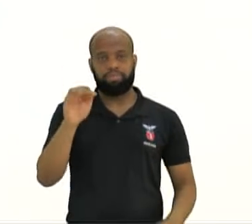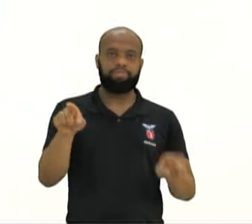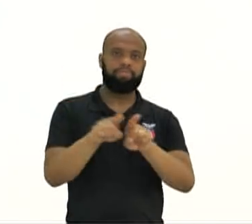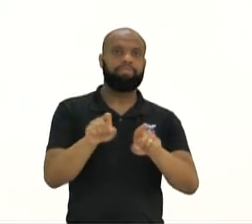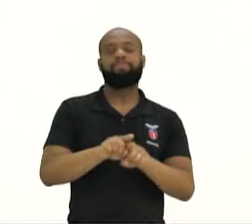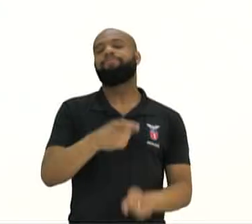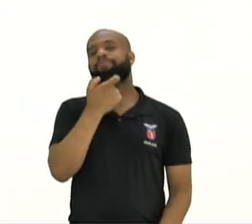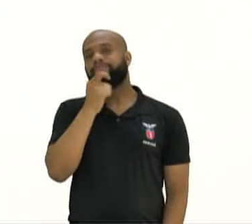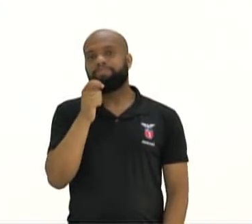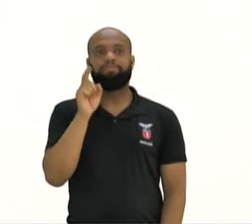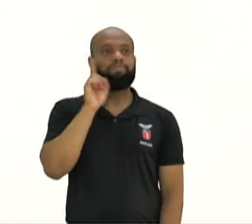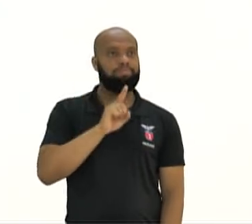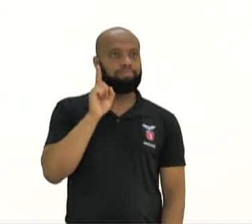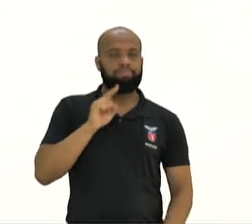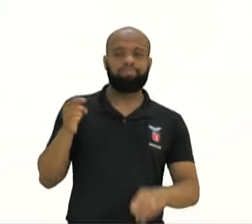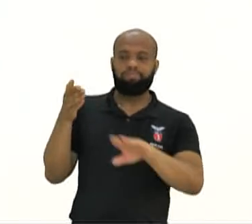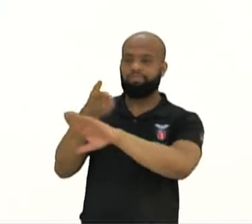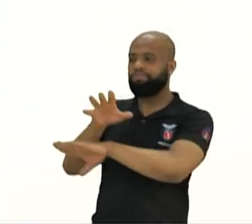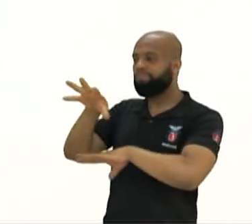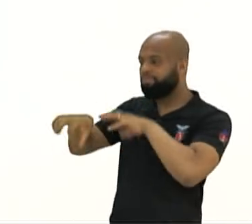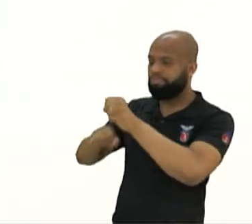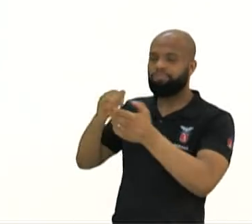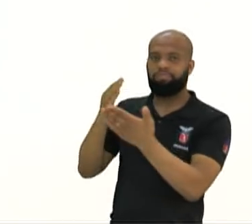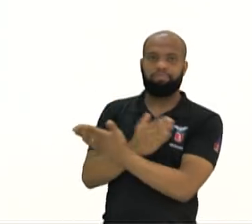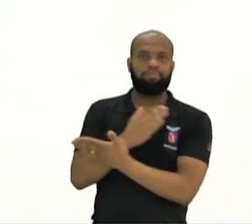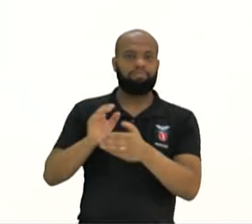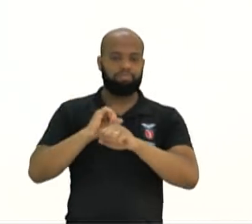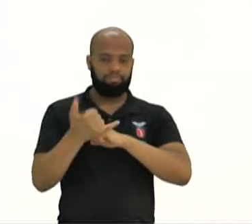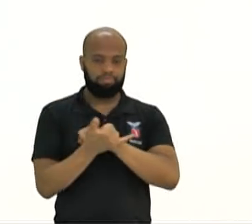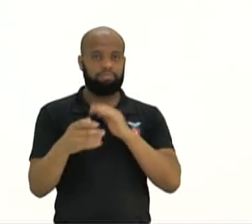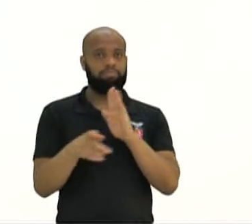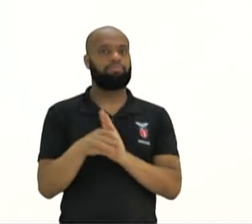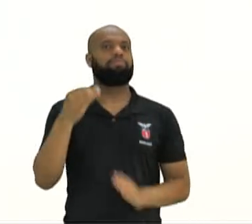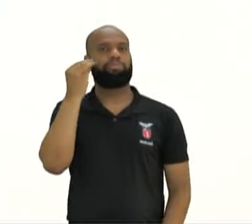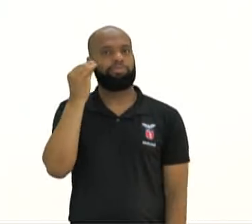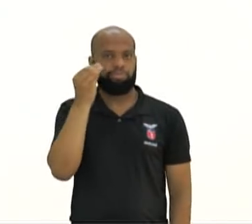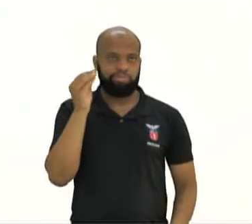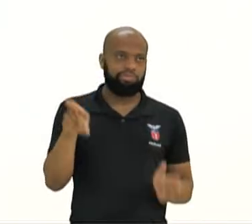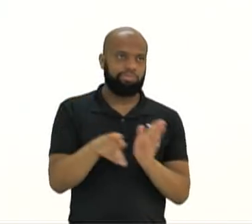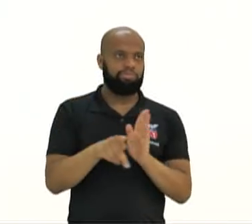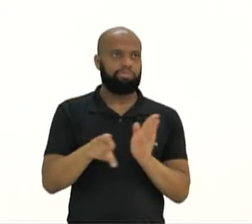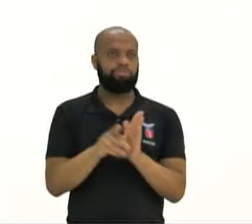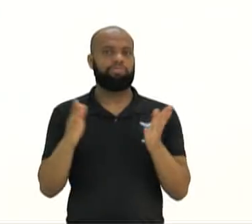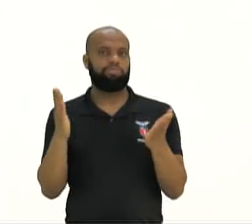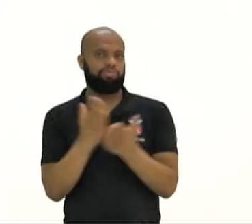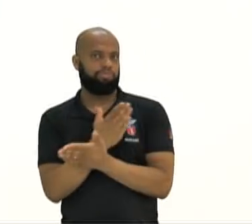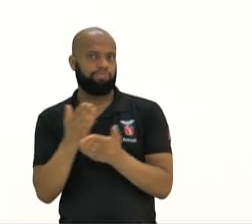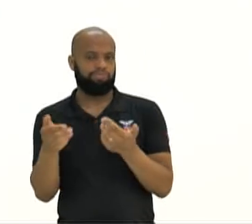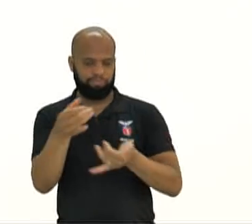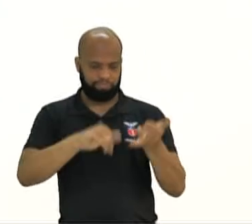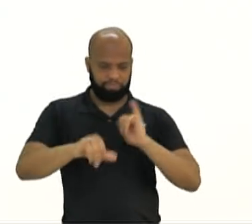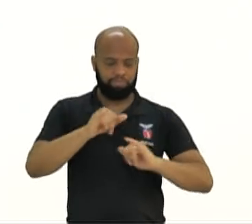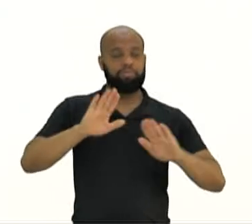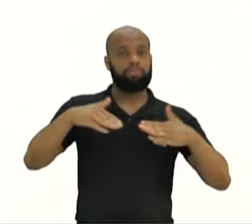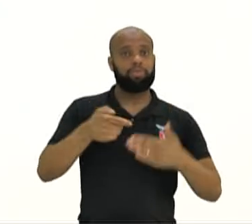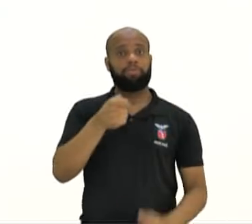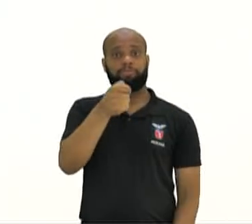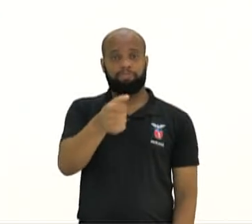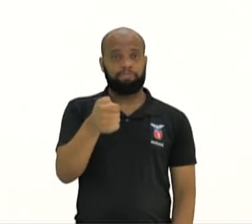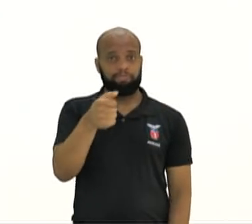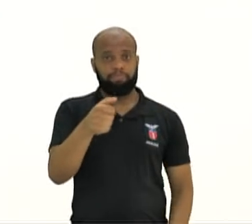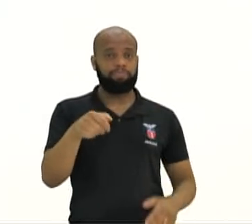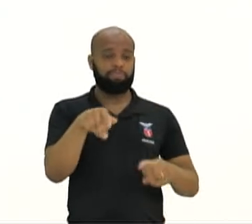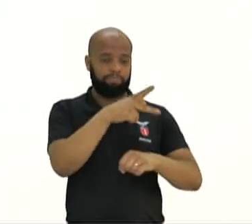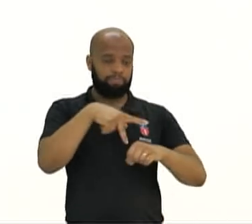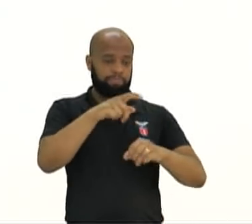Estados Unidos, invadiu várias ilhas ali para testes nucleares. Então são poucos países que são